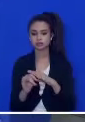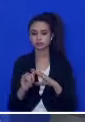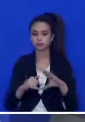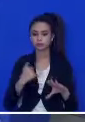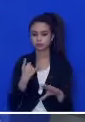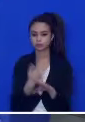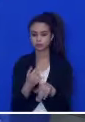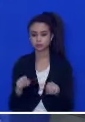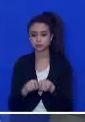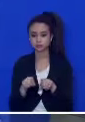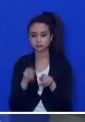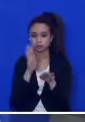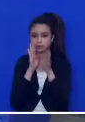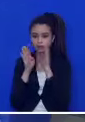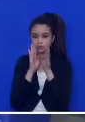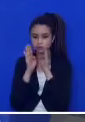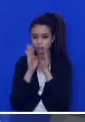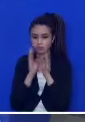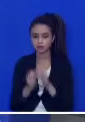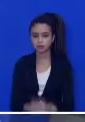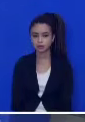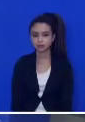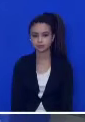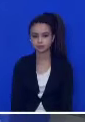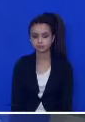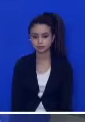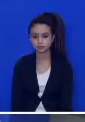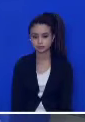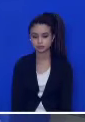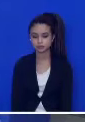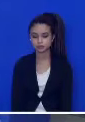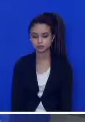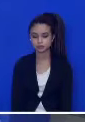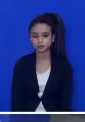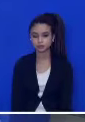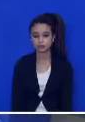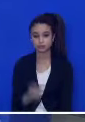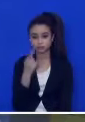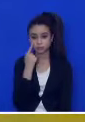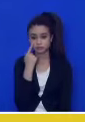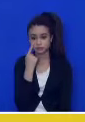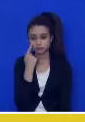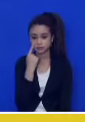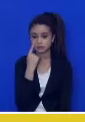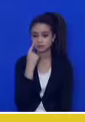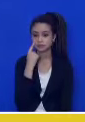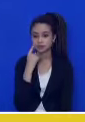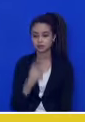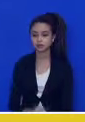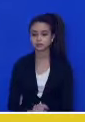Facebook. E aí, será que hoje é o seu dia de sorte? Vamos conferir tudo que vai rolar no sorteio do dia de sorte, modalidade